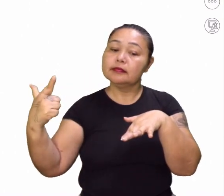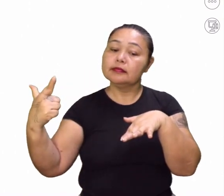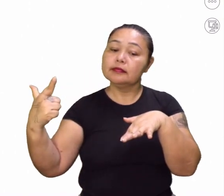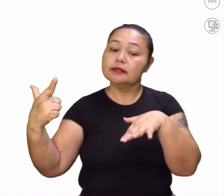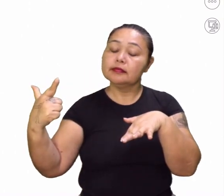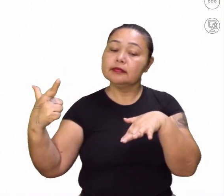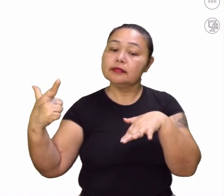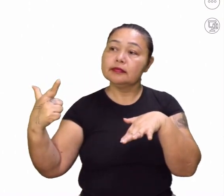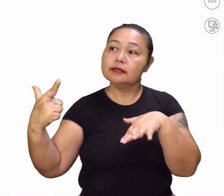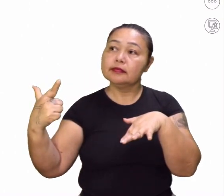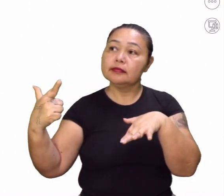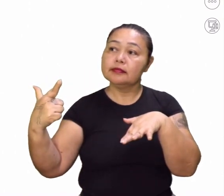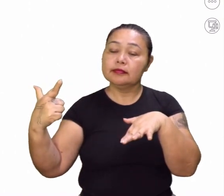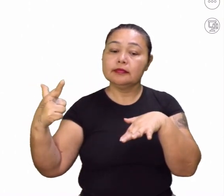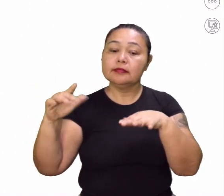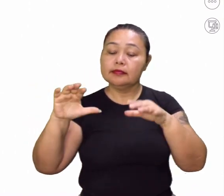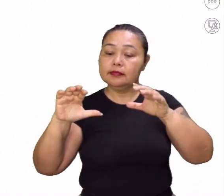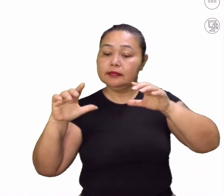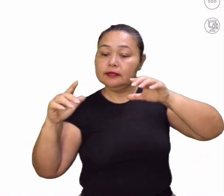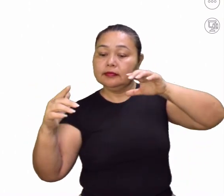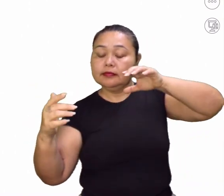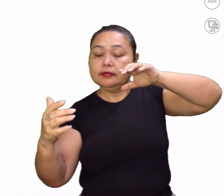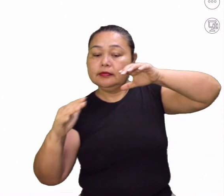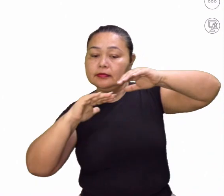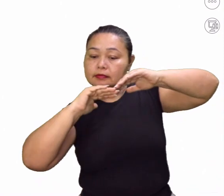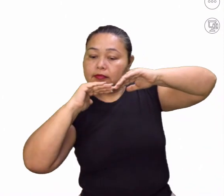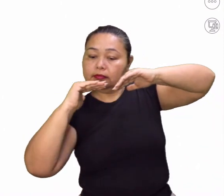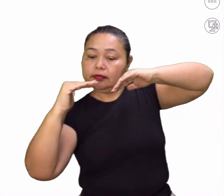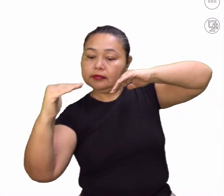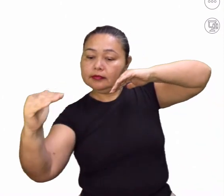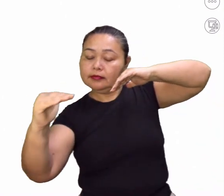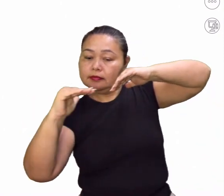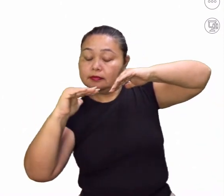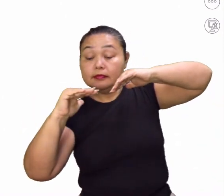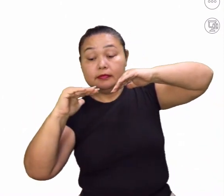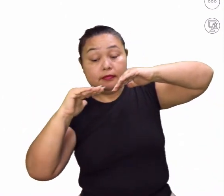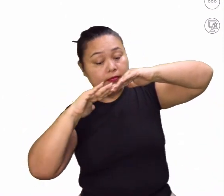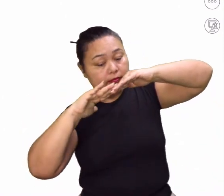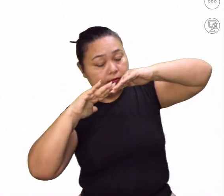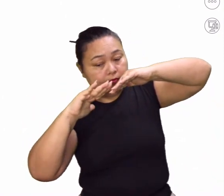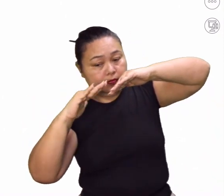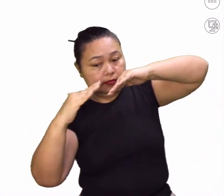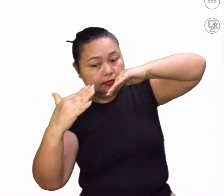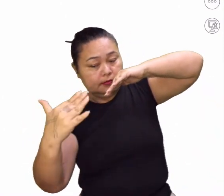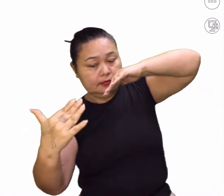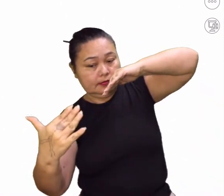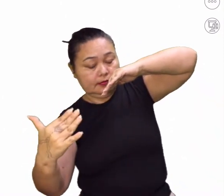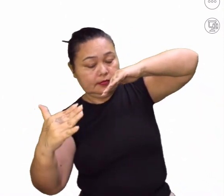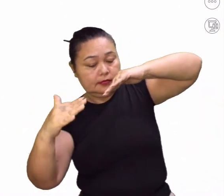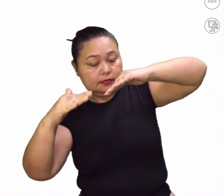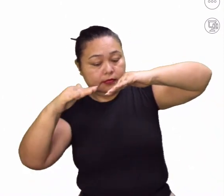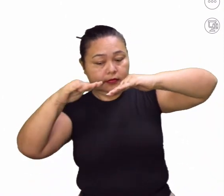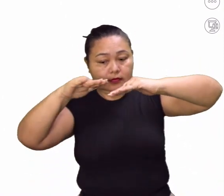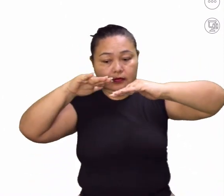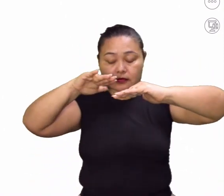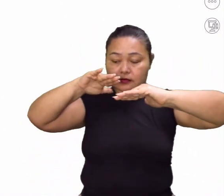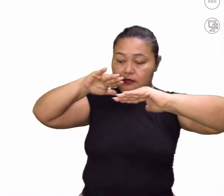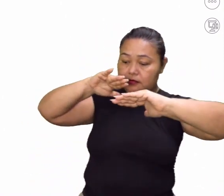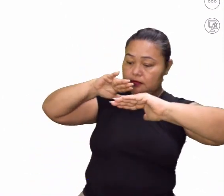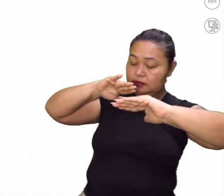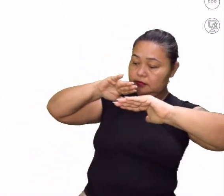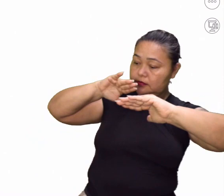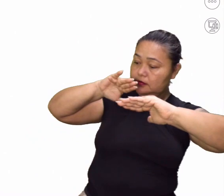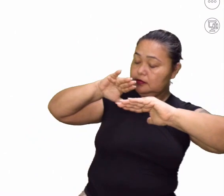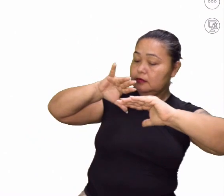uma forma elíptica, tá? Ela não é circular. Tem momentos que o